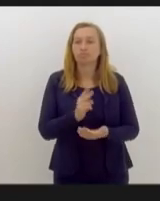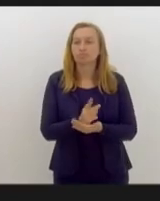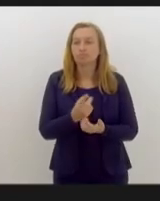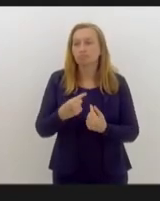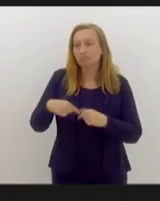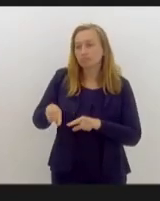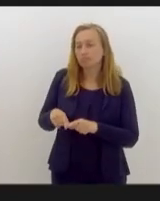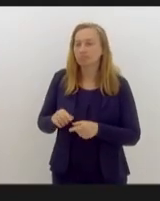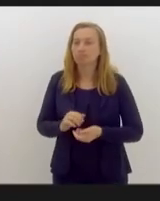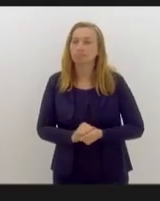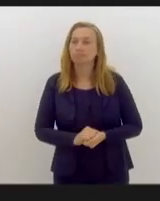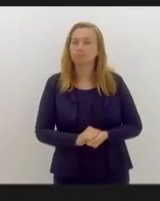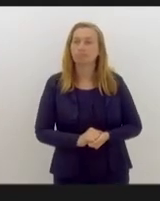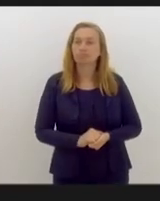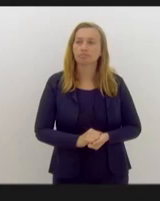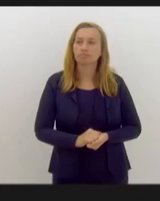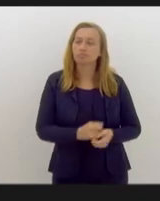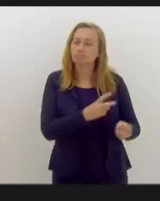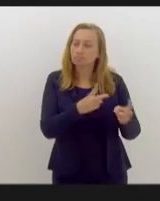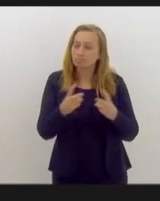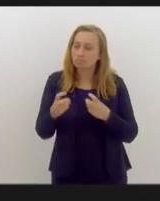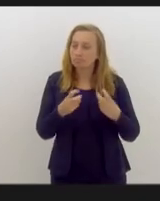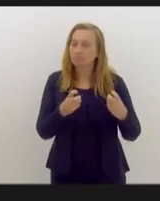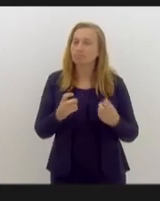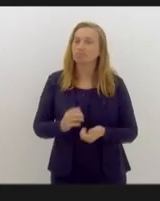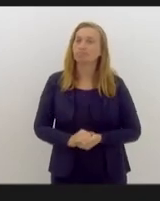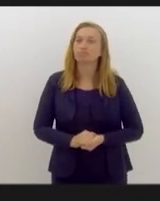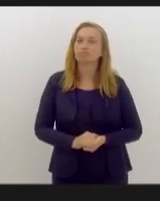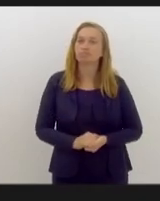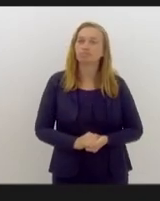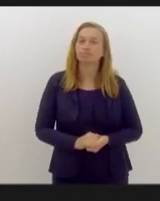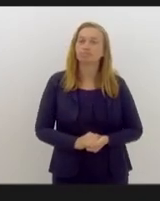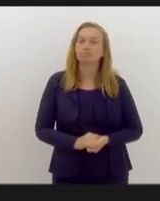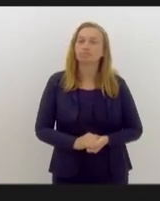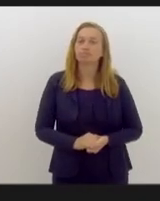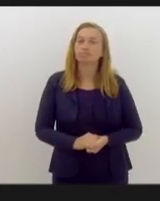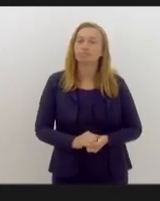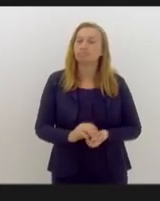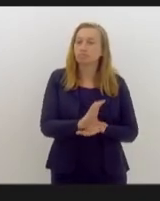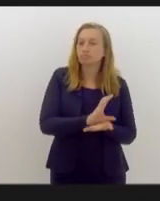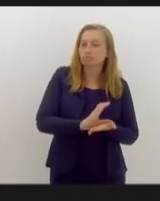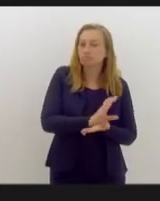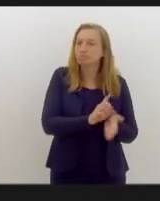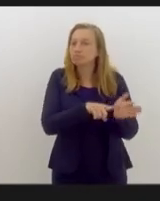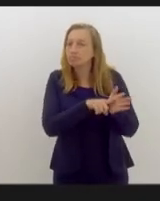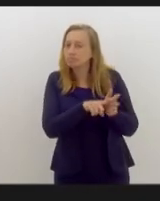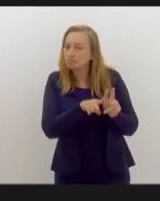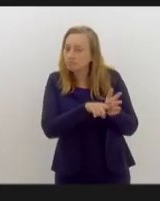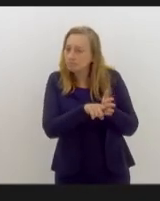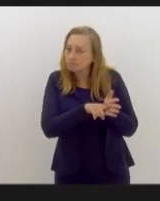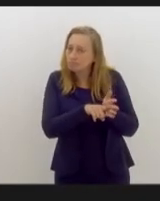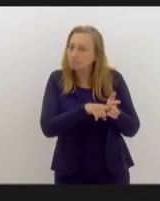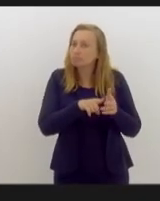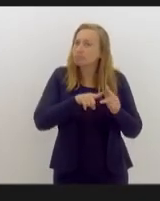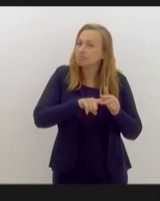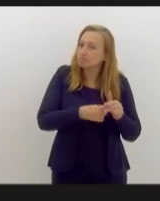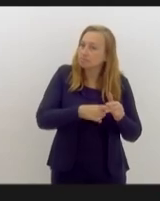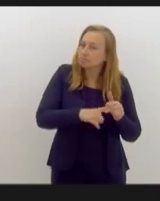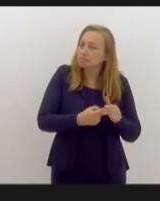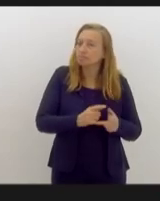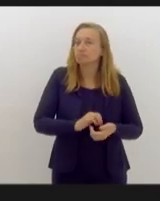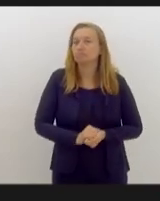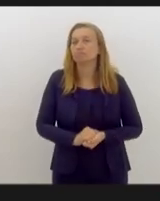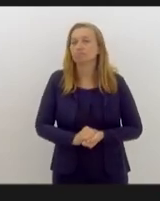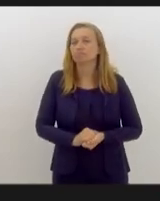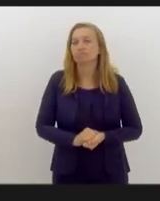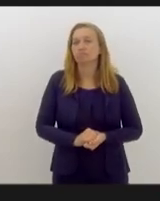contrariando percepções pessoais, o Conselho regulamenta e dá prosseguimento